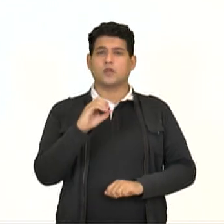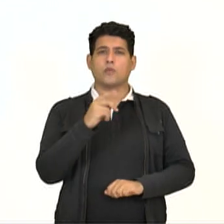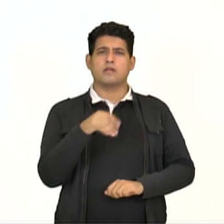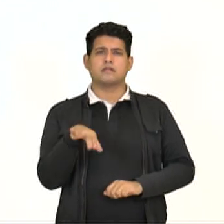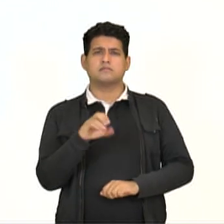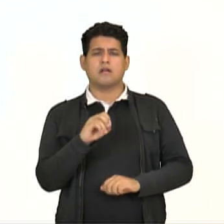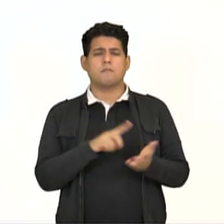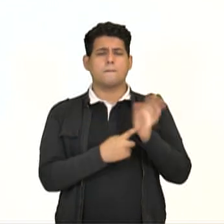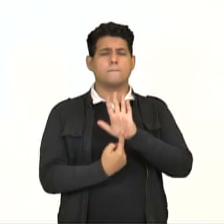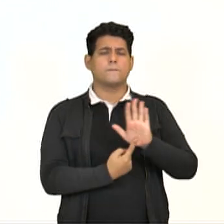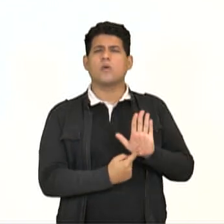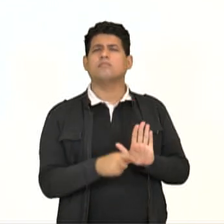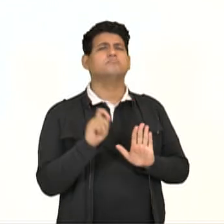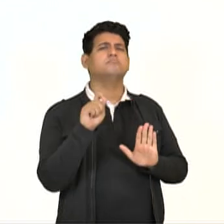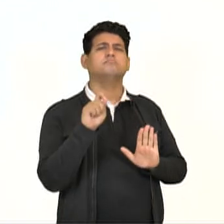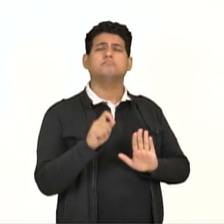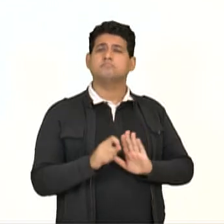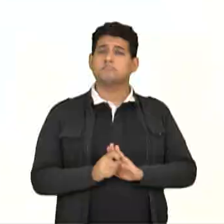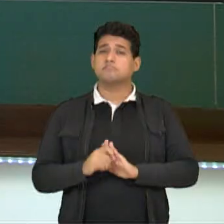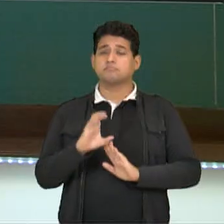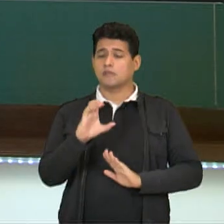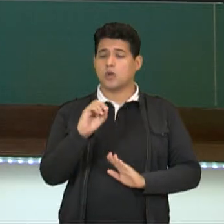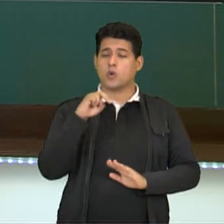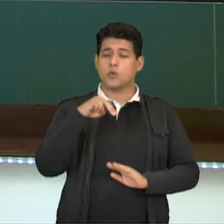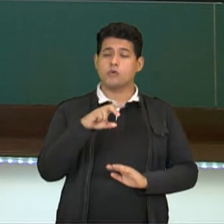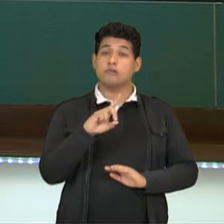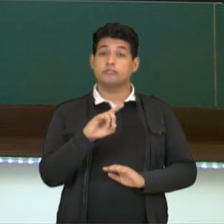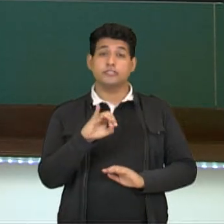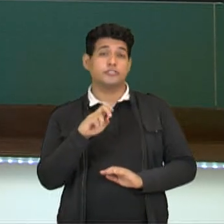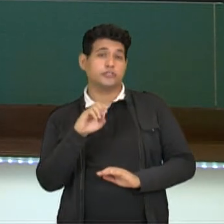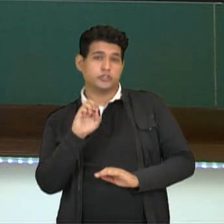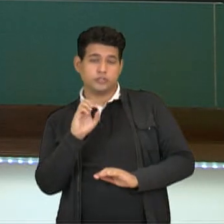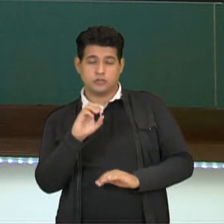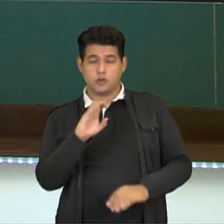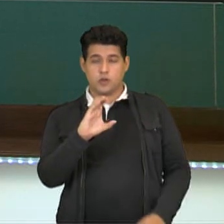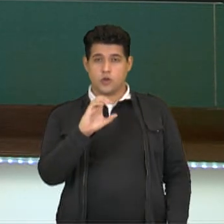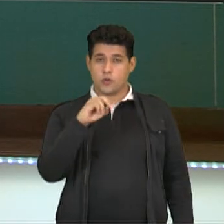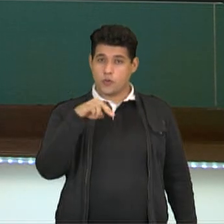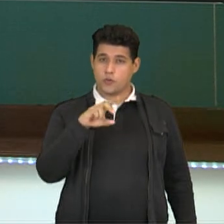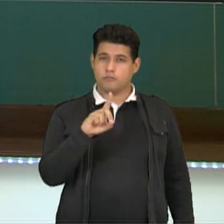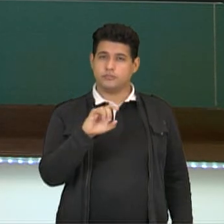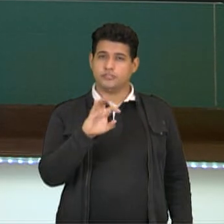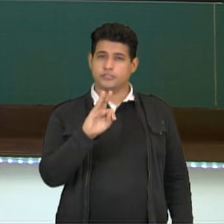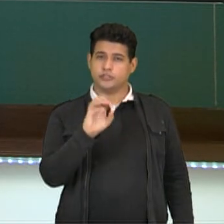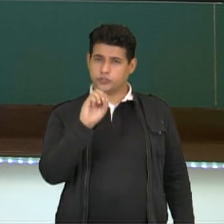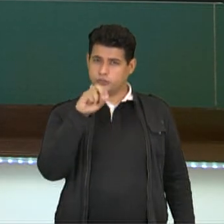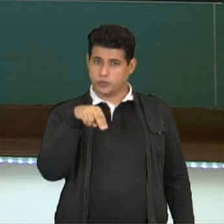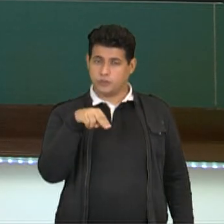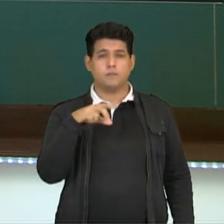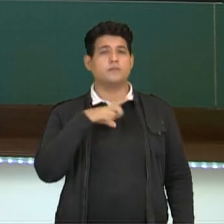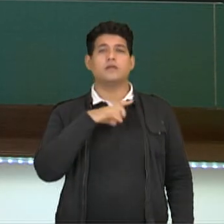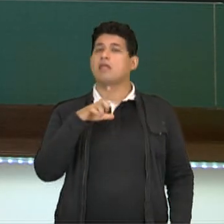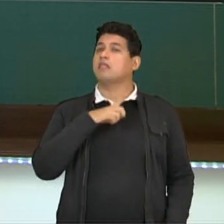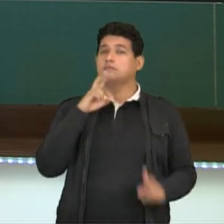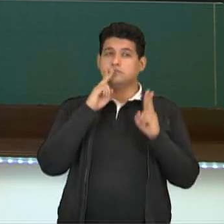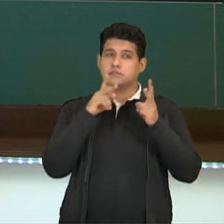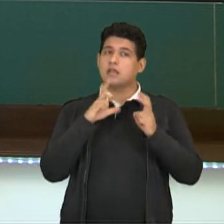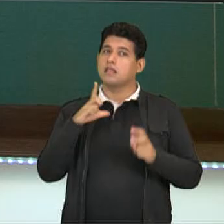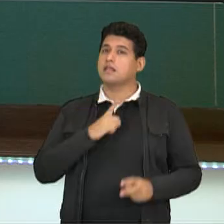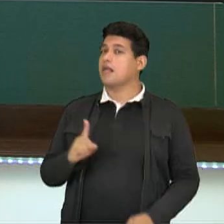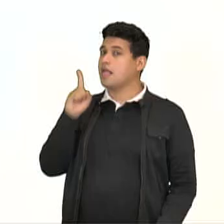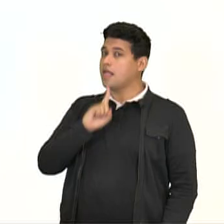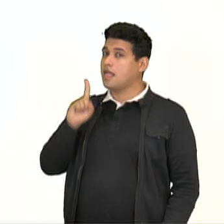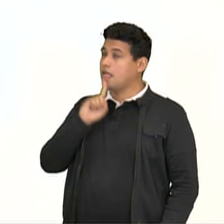vai expressar a condition, a condição. Olhe a imagem, a gente tem um sorvete,